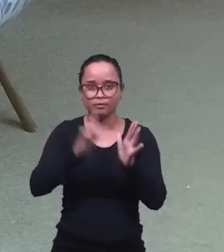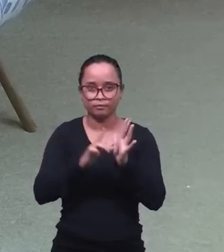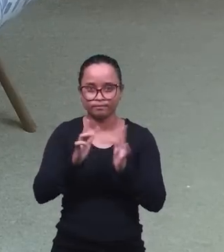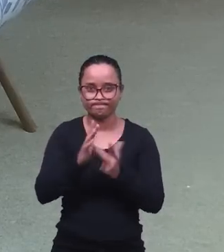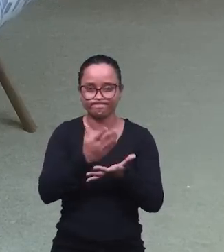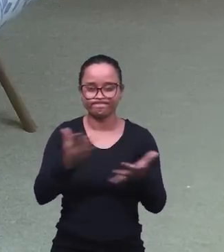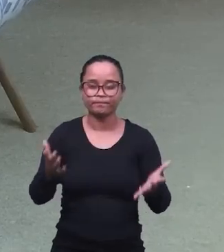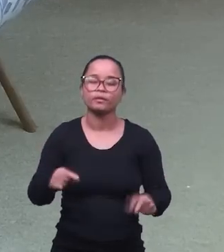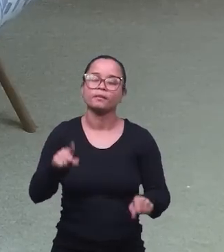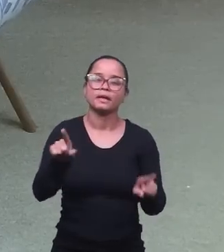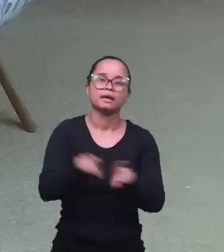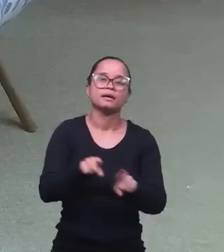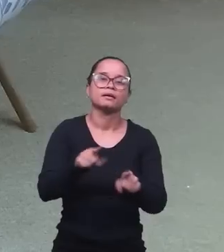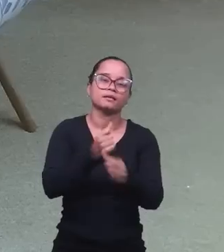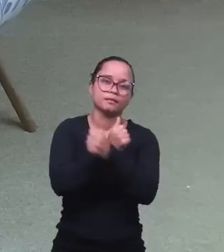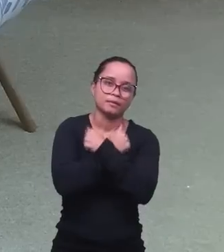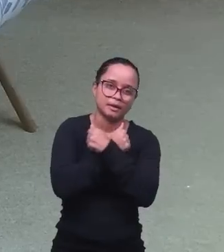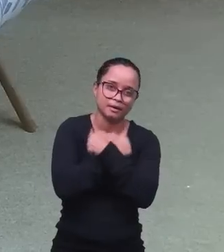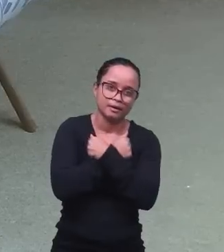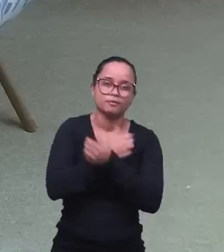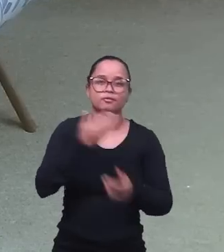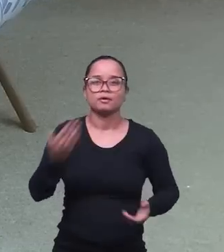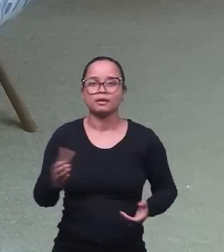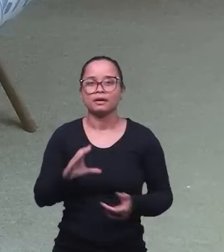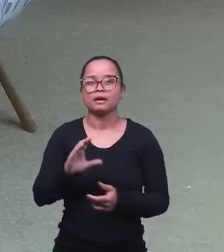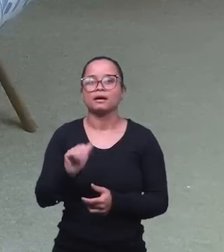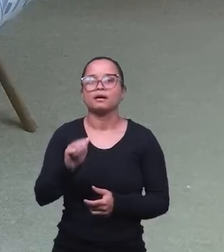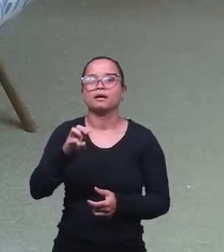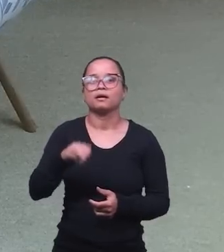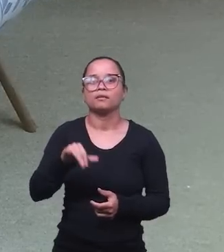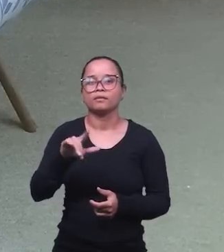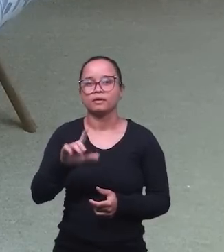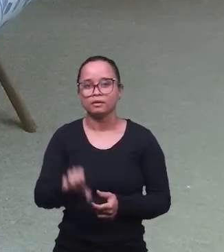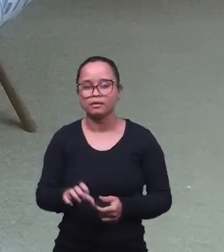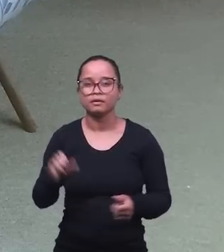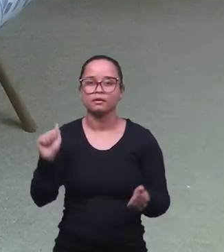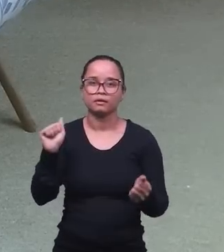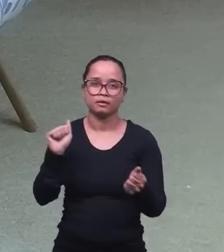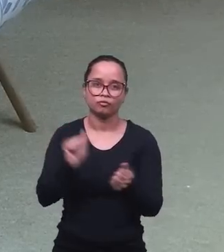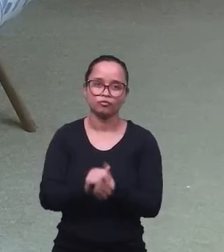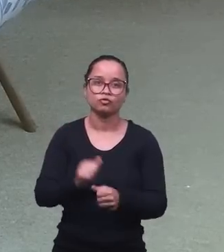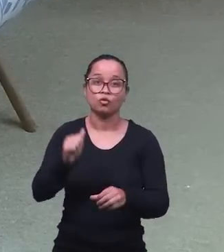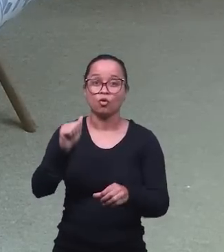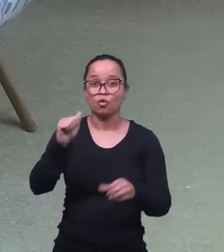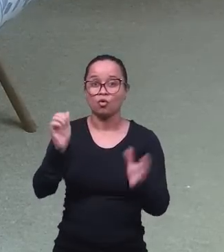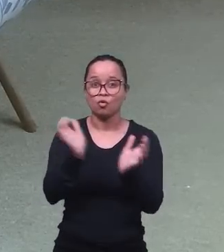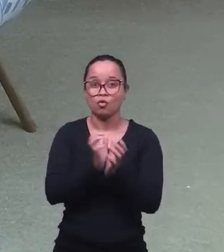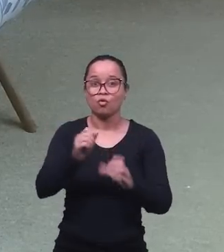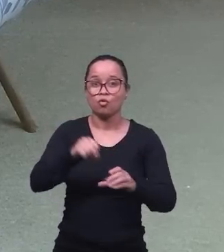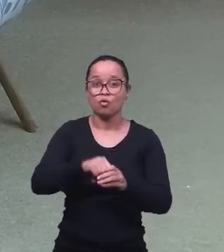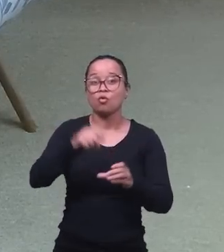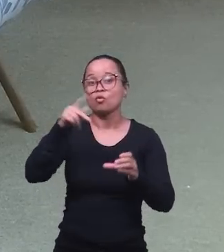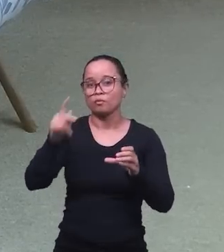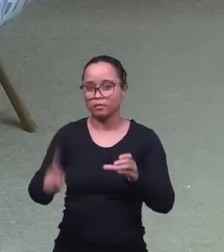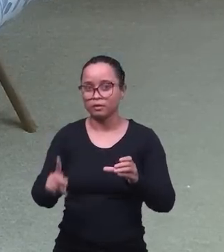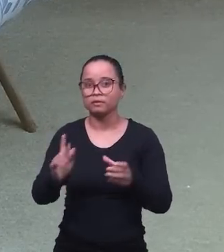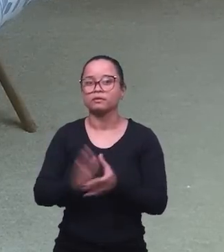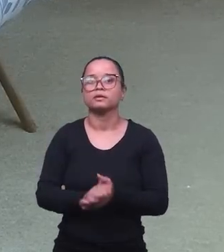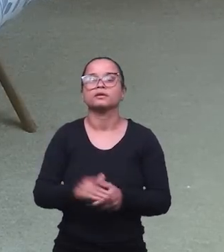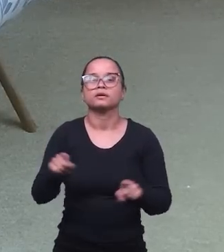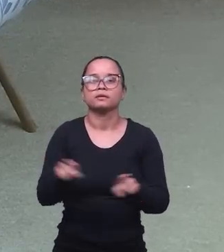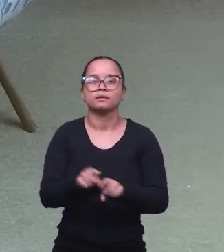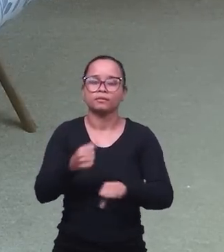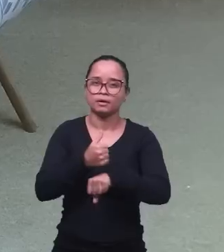para a Camille, né? O trabalho que ela realiza através do grupo Semente Preciosa, do qual ela faz parte, a sua carreira profissional também,